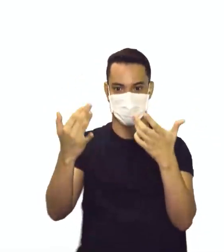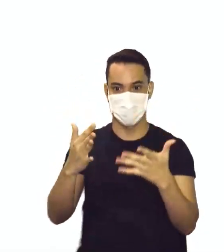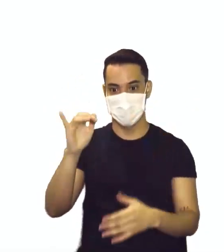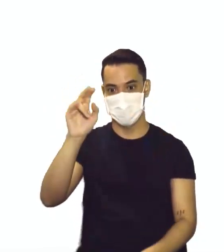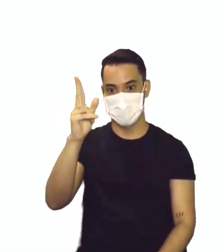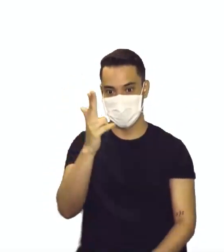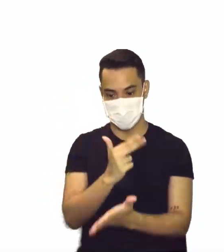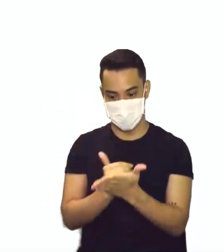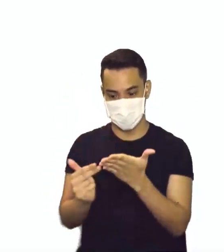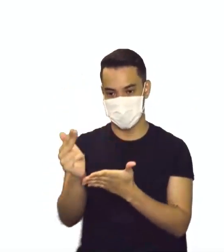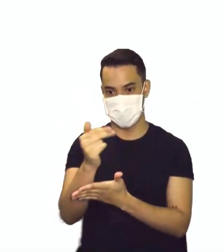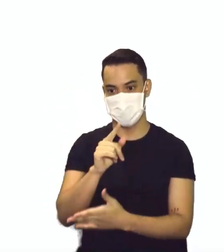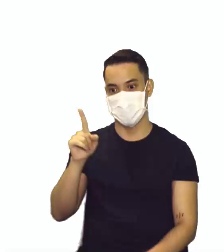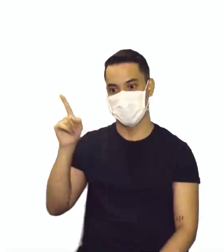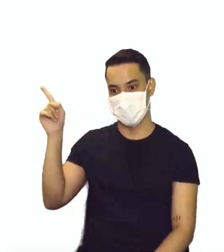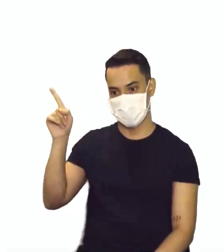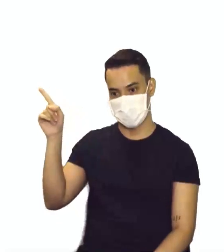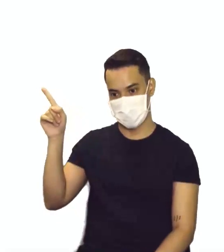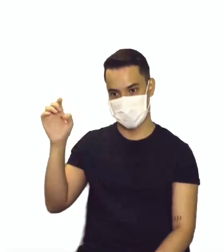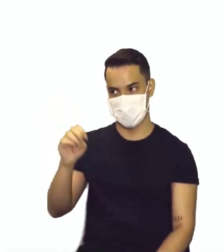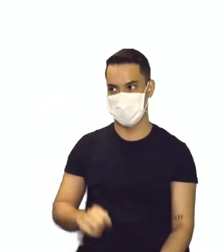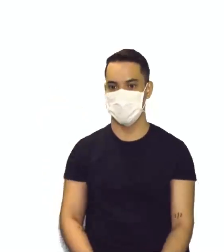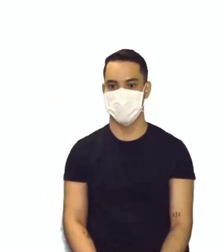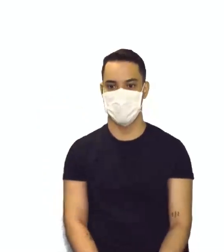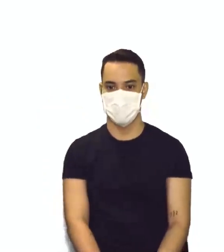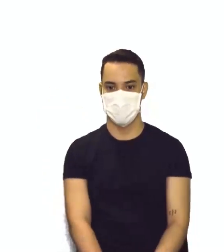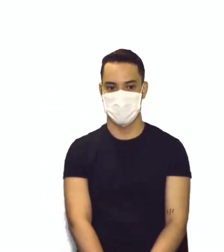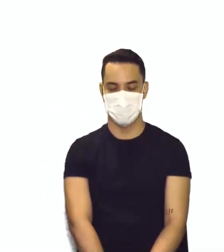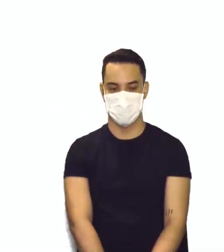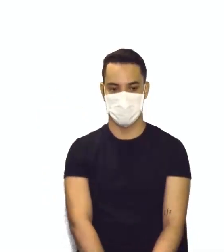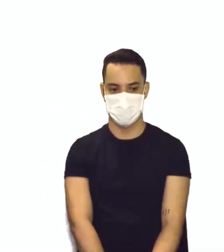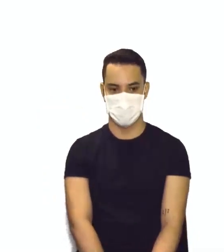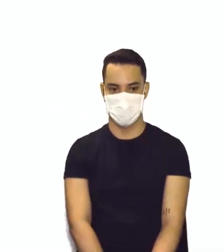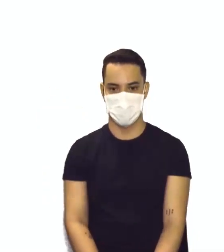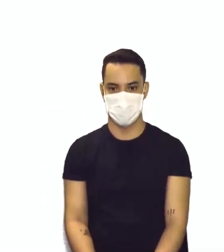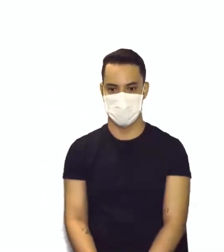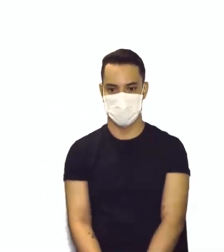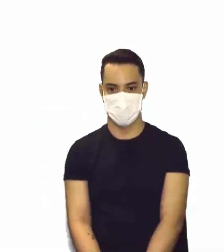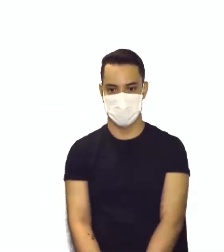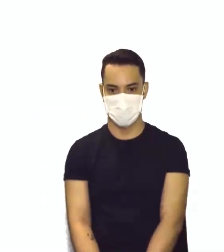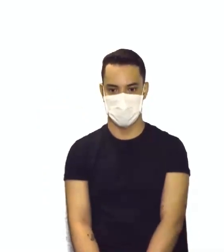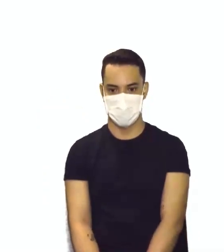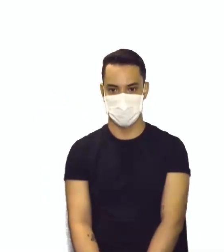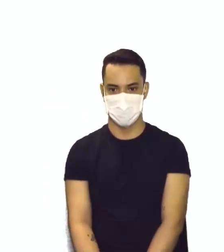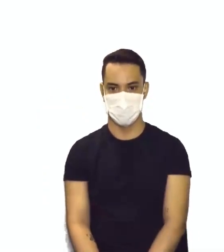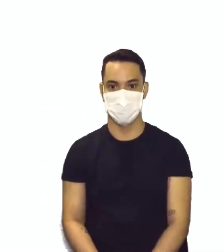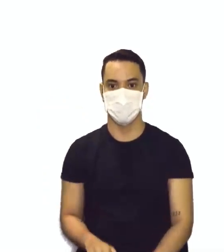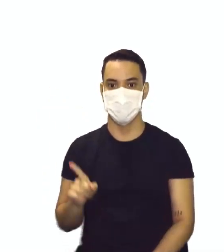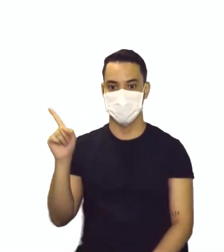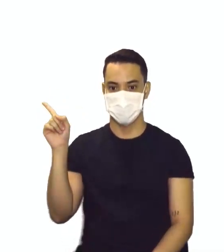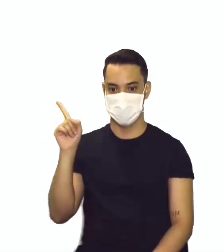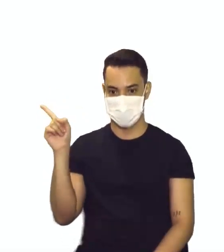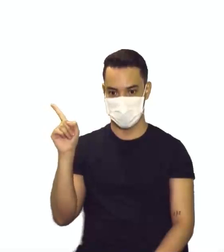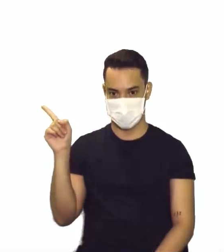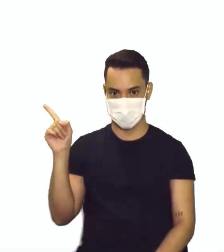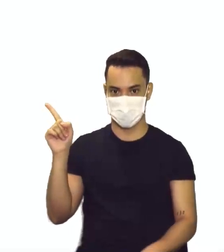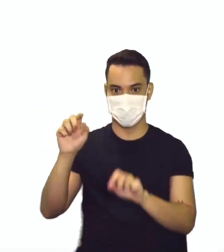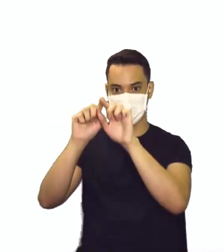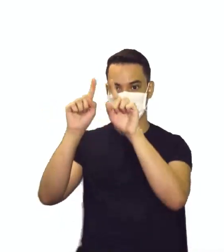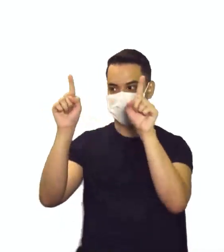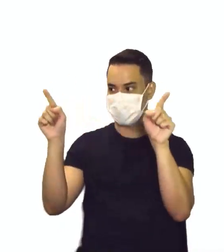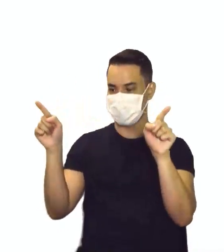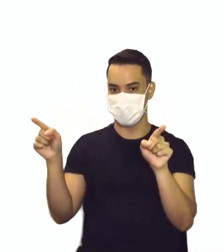desenho, como vocês podem observar, a camada de valência é essa última camadinha